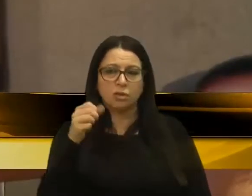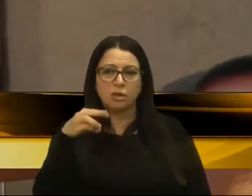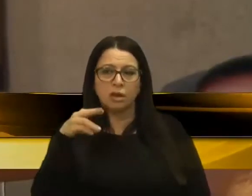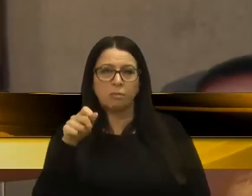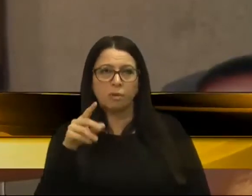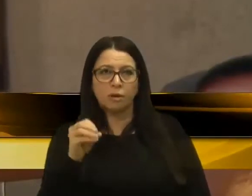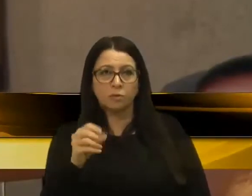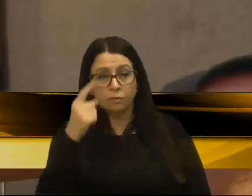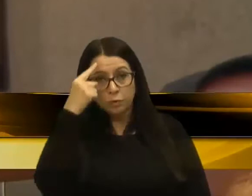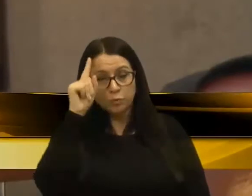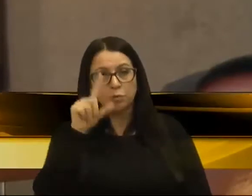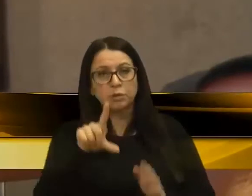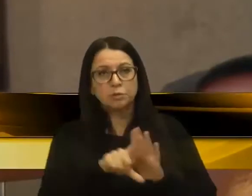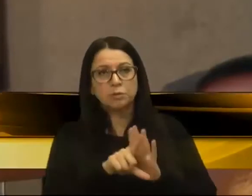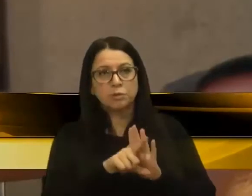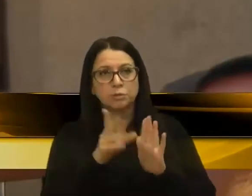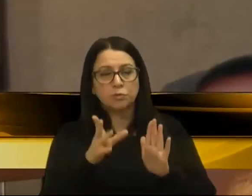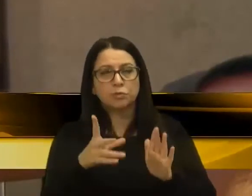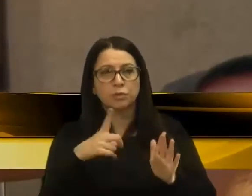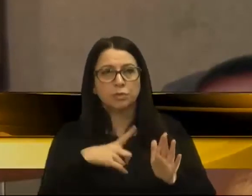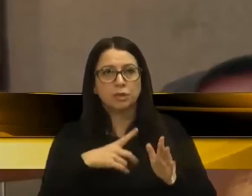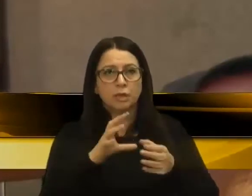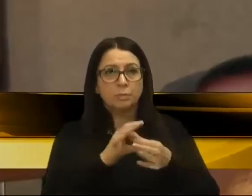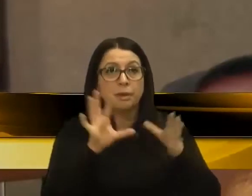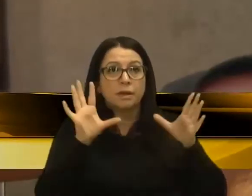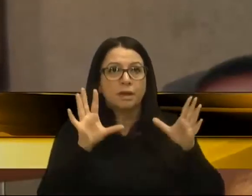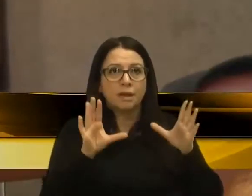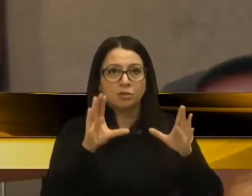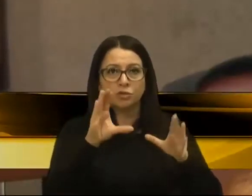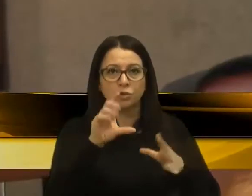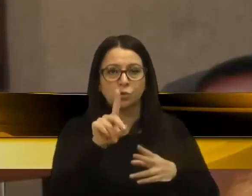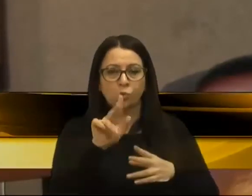foi autor da lei que hoje garante a liberdade de culto.